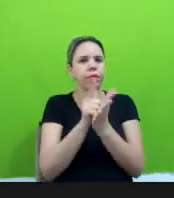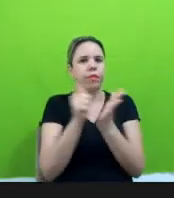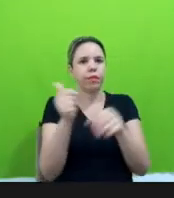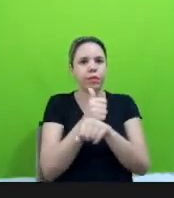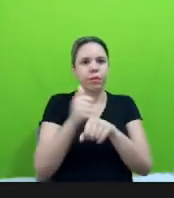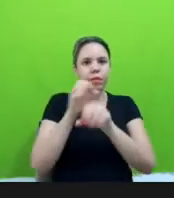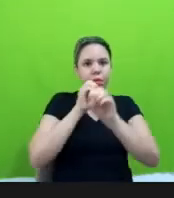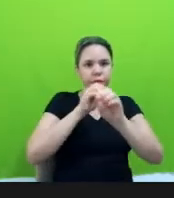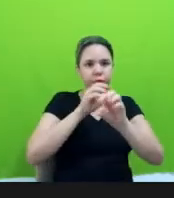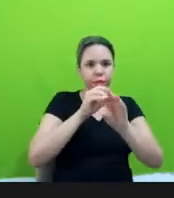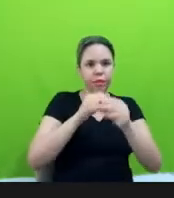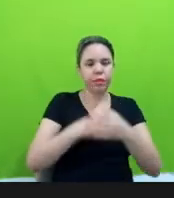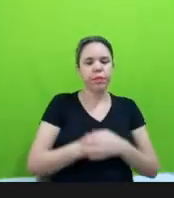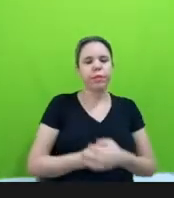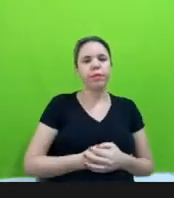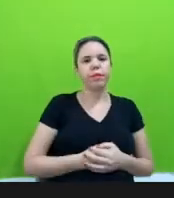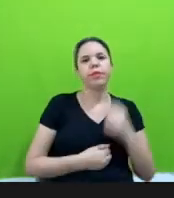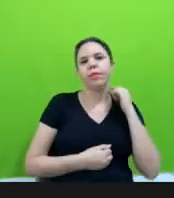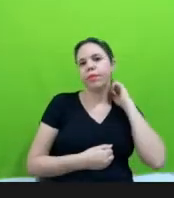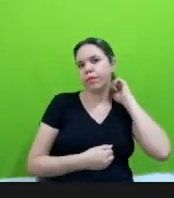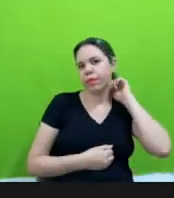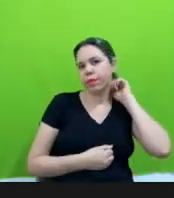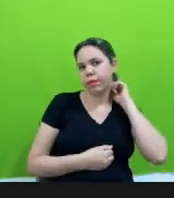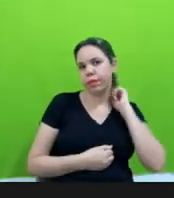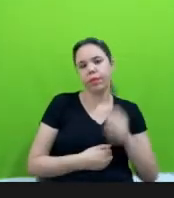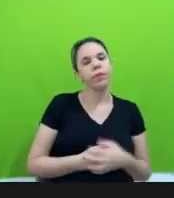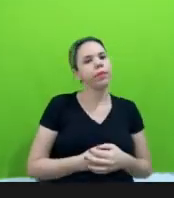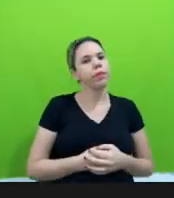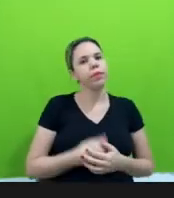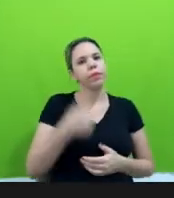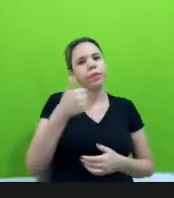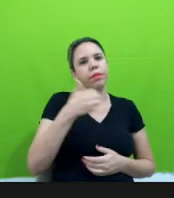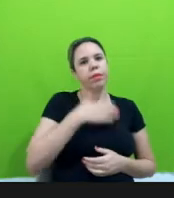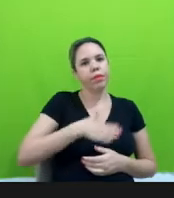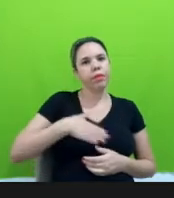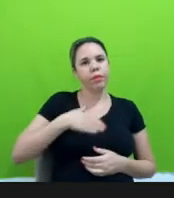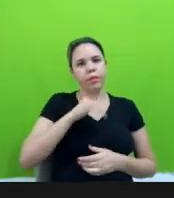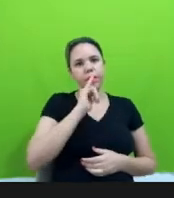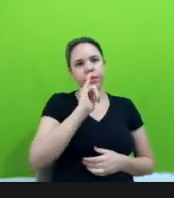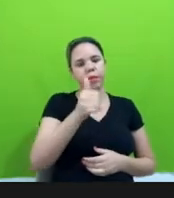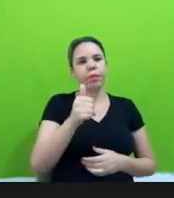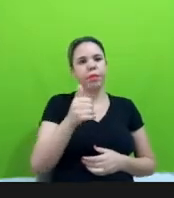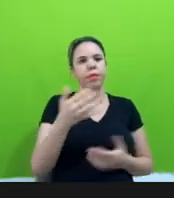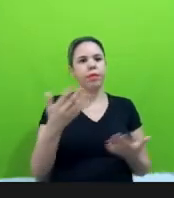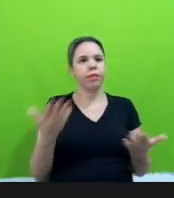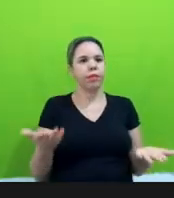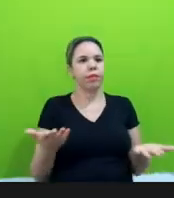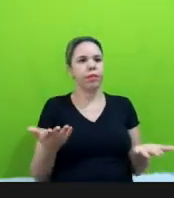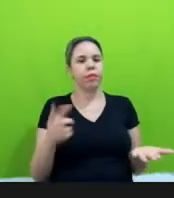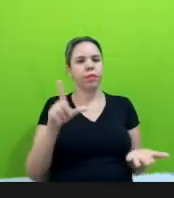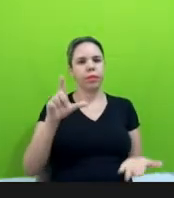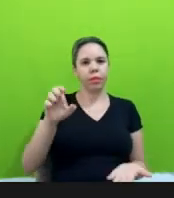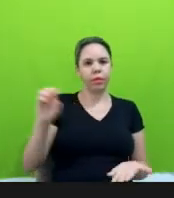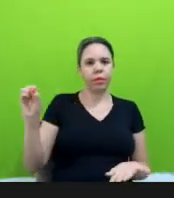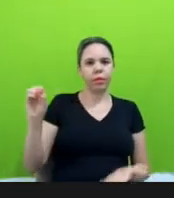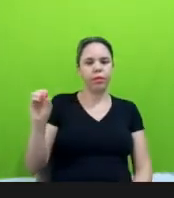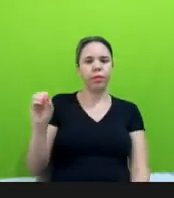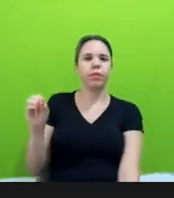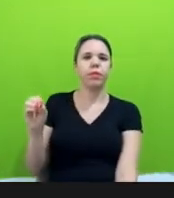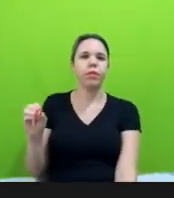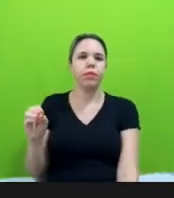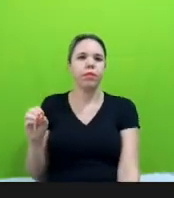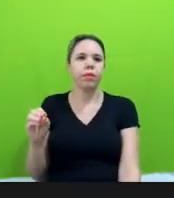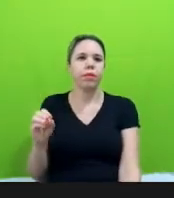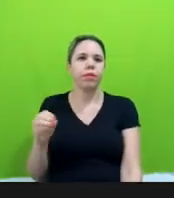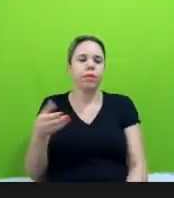educação? Legal. Kátia, primeiro é um prazer falar contigo, prazer estar aqui na mesa com o Léo. É uma honra para mim participar